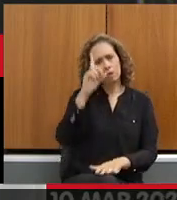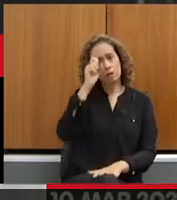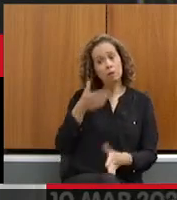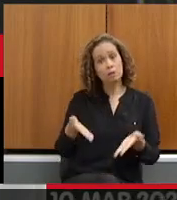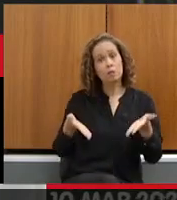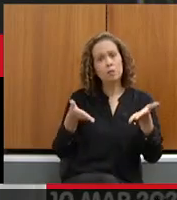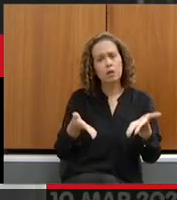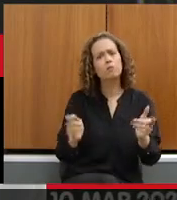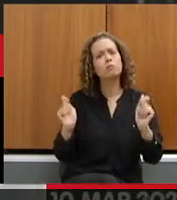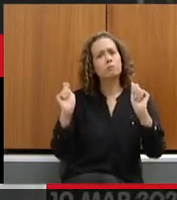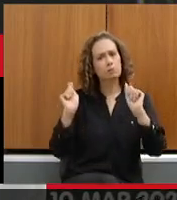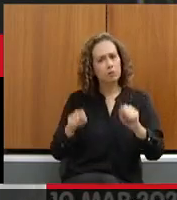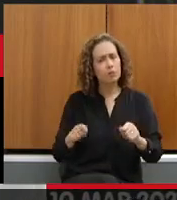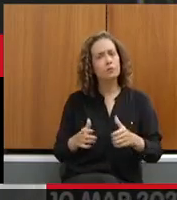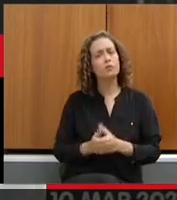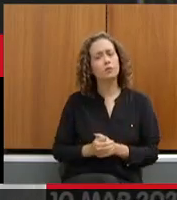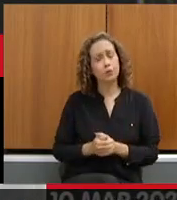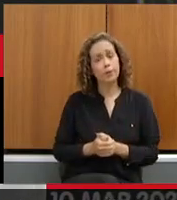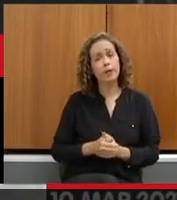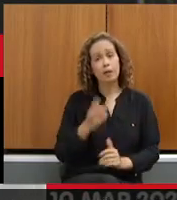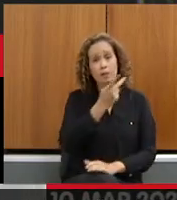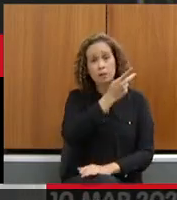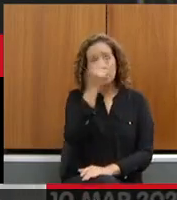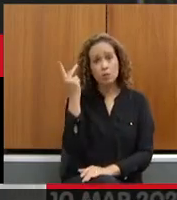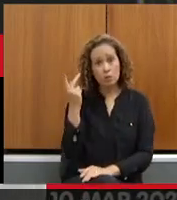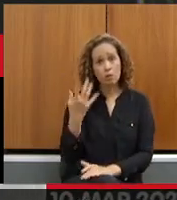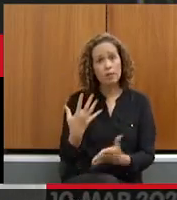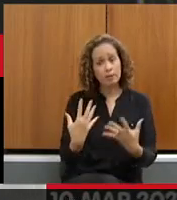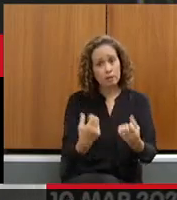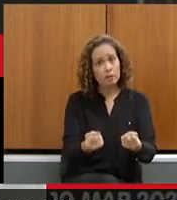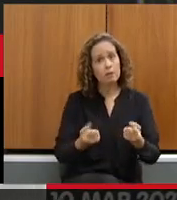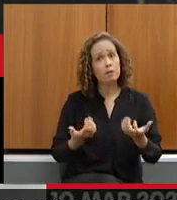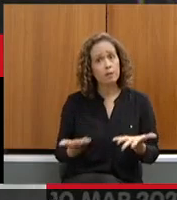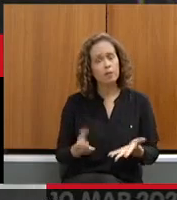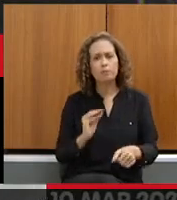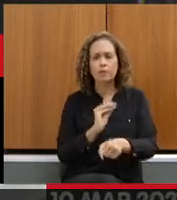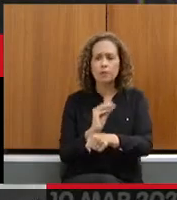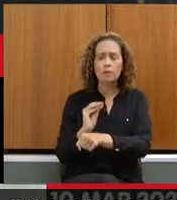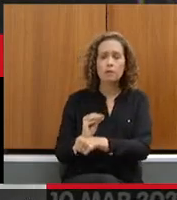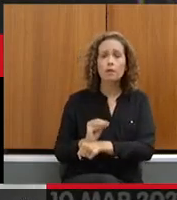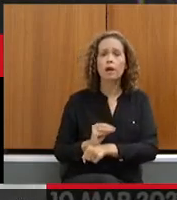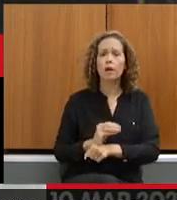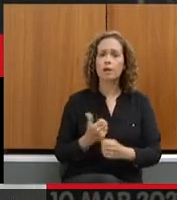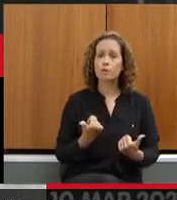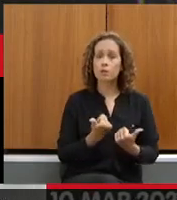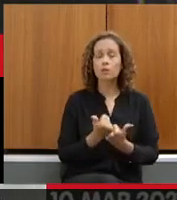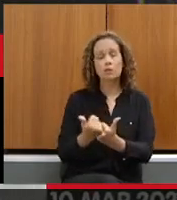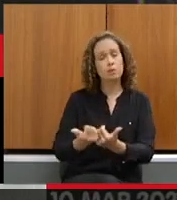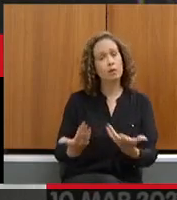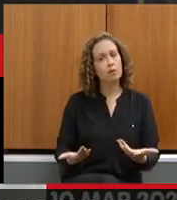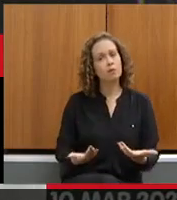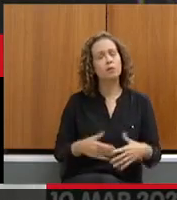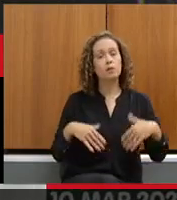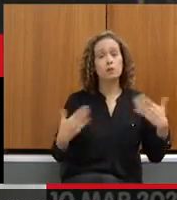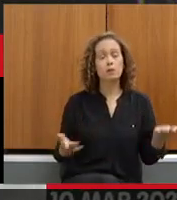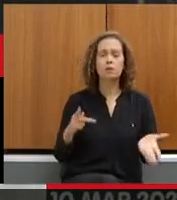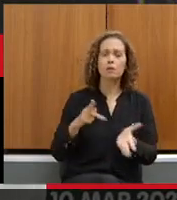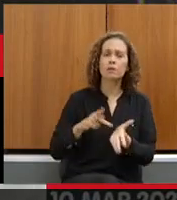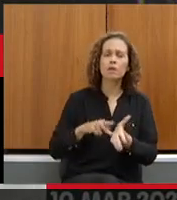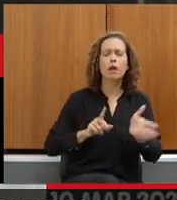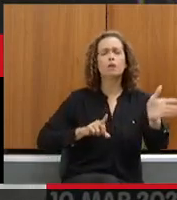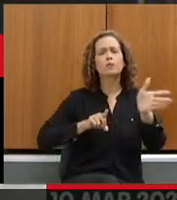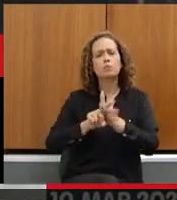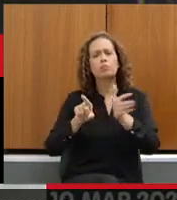poderia muito bem estar recebendo essas pessoas para dar nem dar esse suporte Então na verdade as perguntas